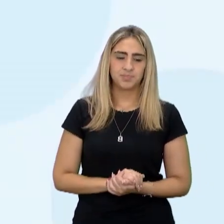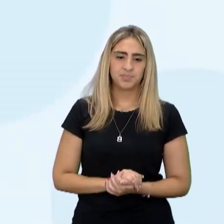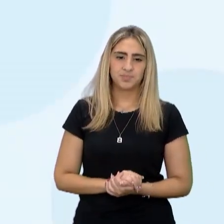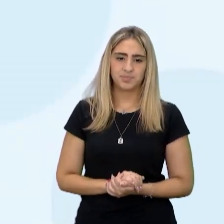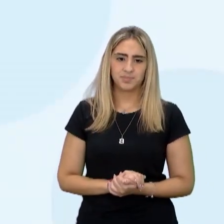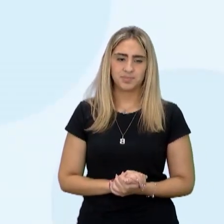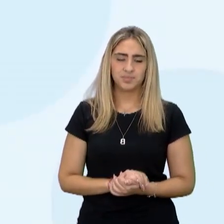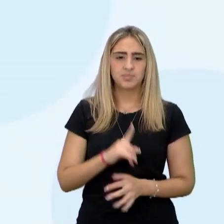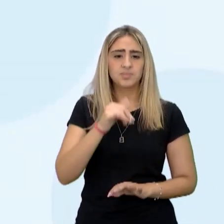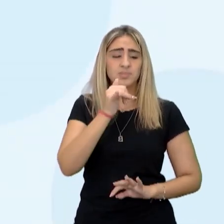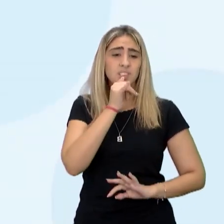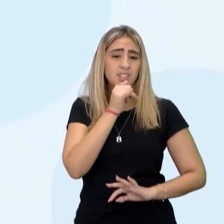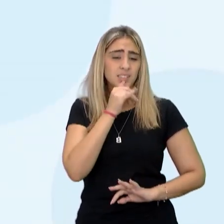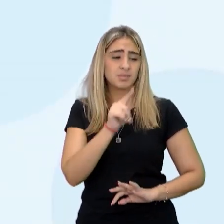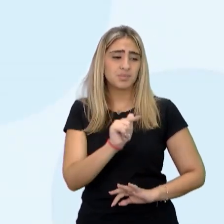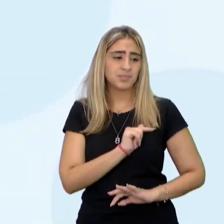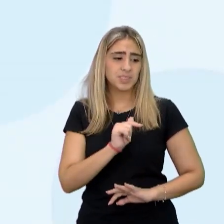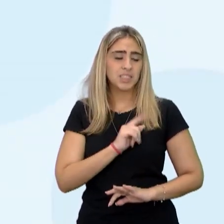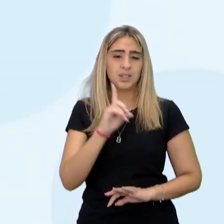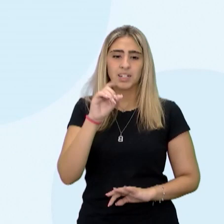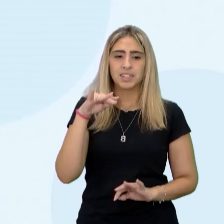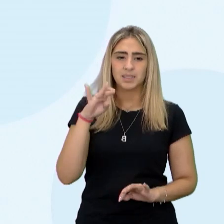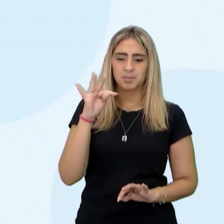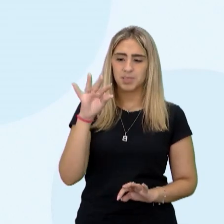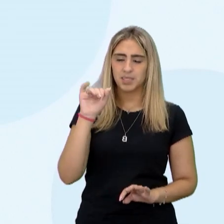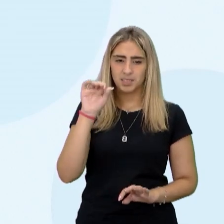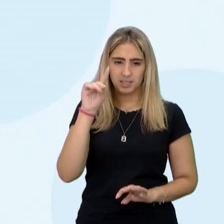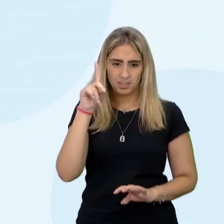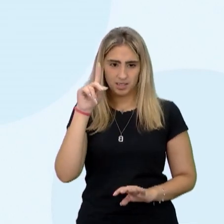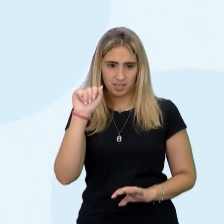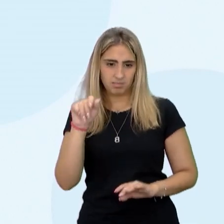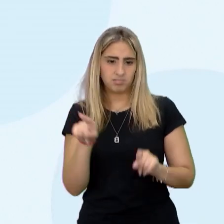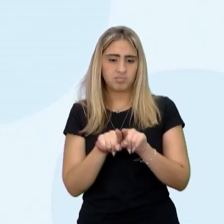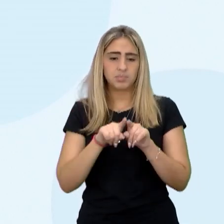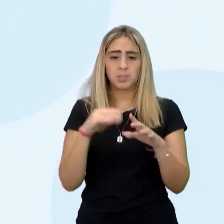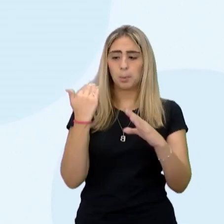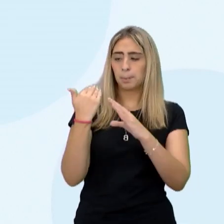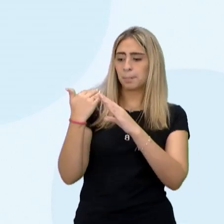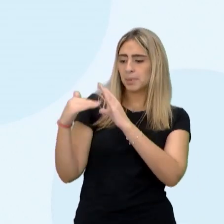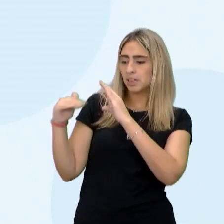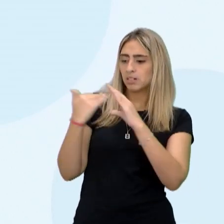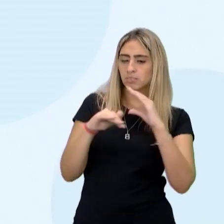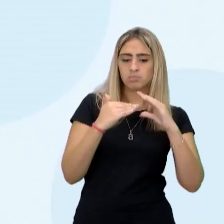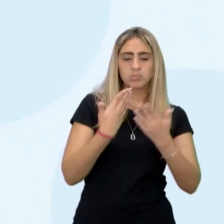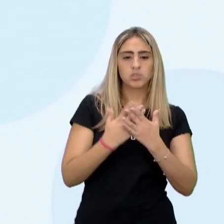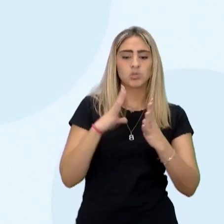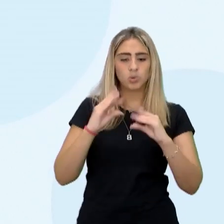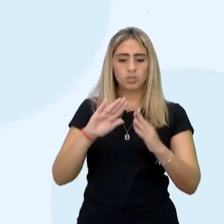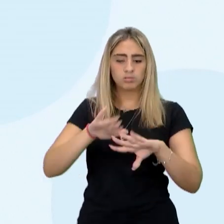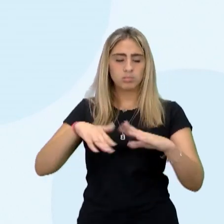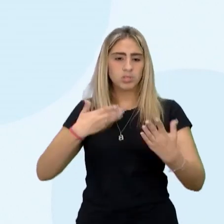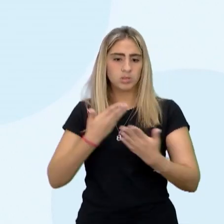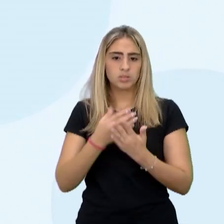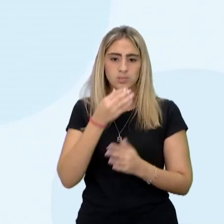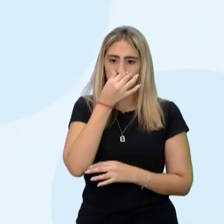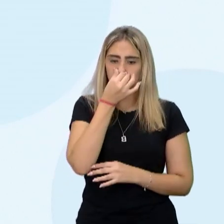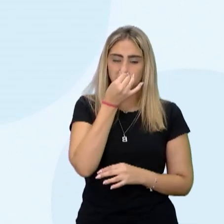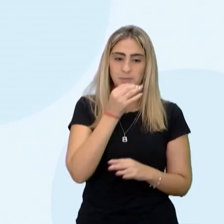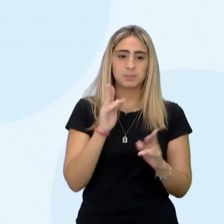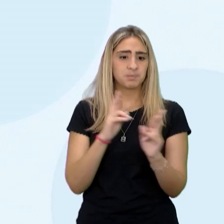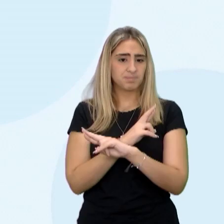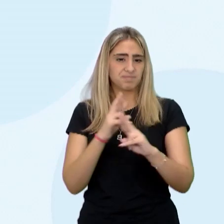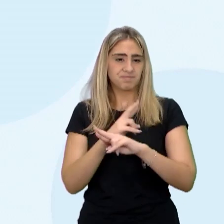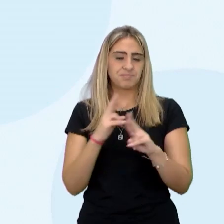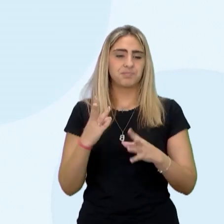ele, por exemplo, ele tem lá uma demanda que ele tem que passar para a escola, né, para todas as escolas relacionadas, enfim, sei lá, com alguma